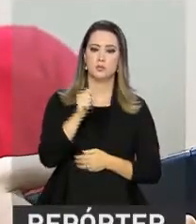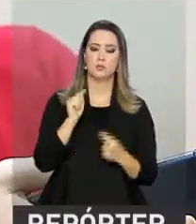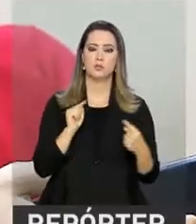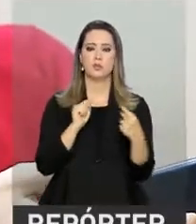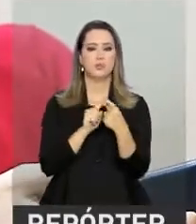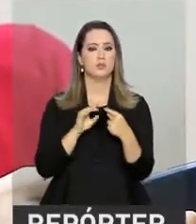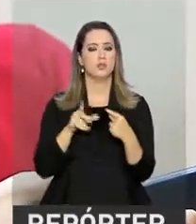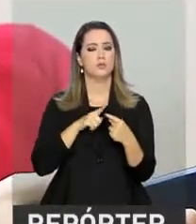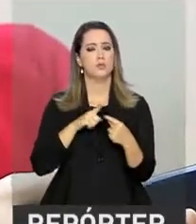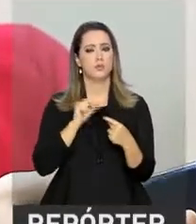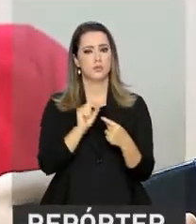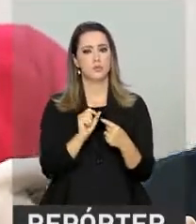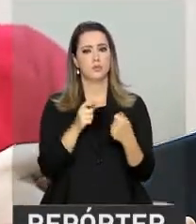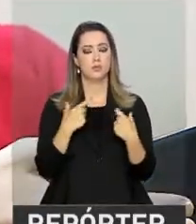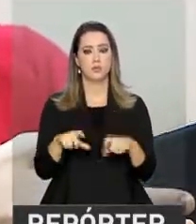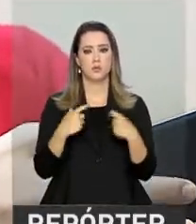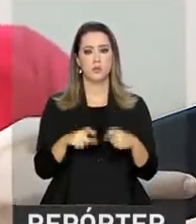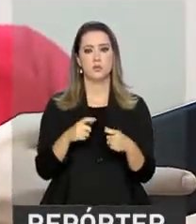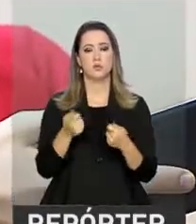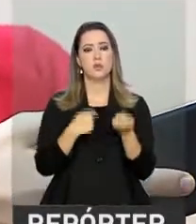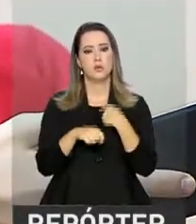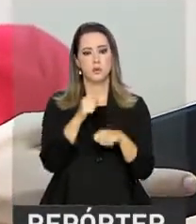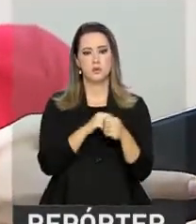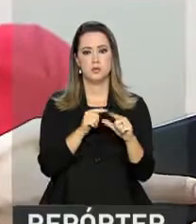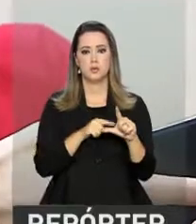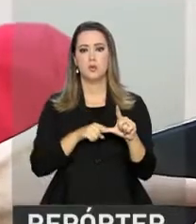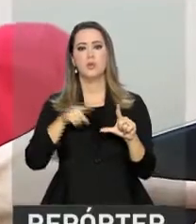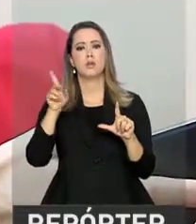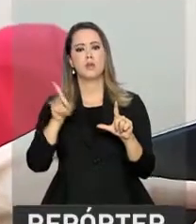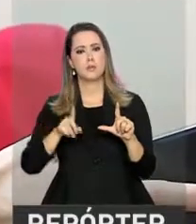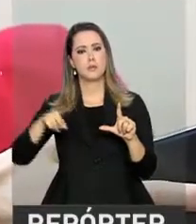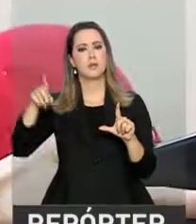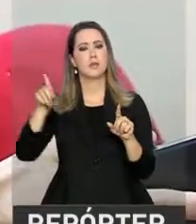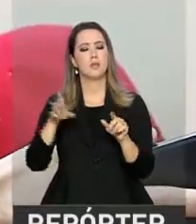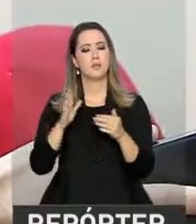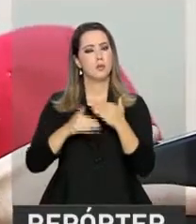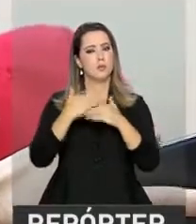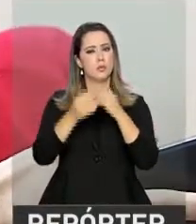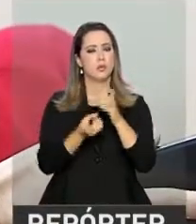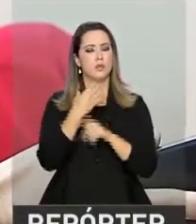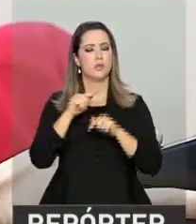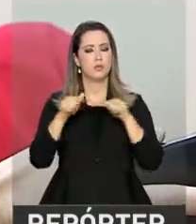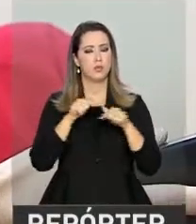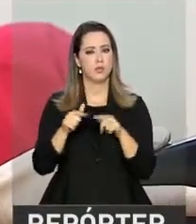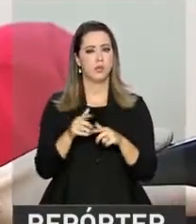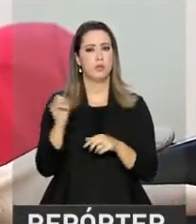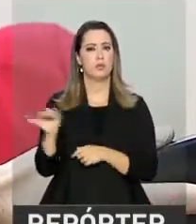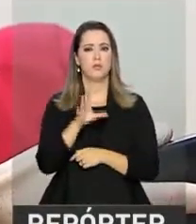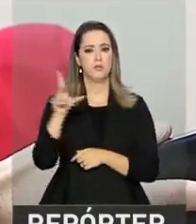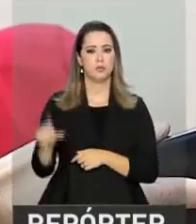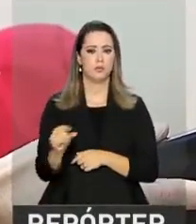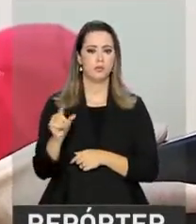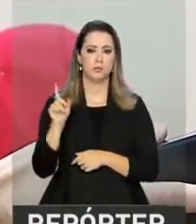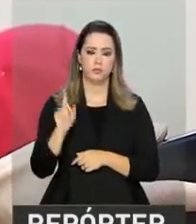objetivos de ter um cenário econômico condizente com crescimento geração de empregos inflação baixa ou seja